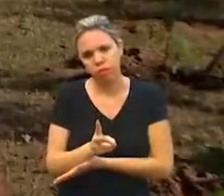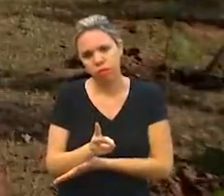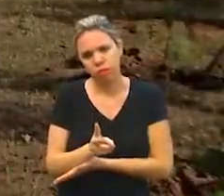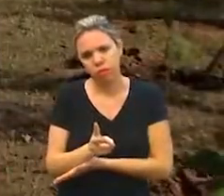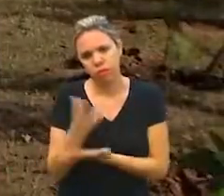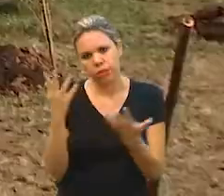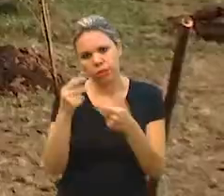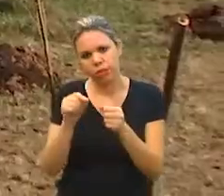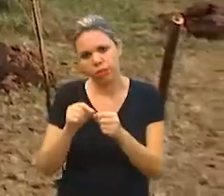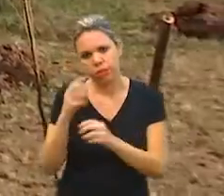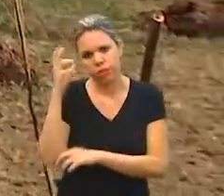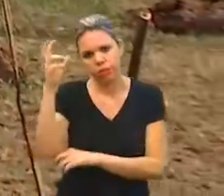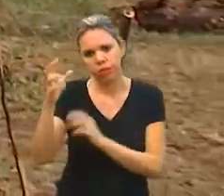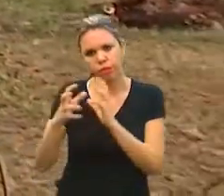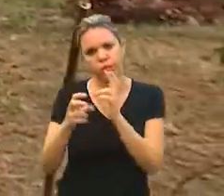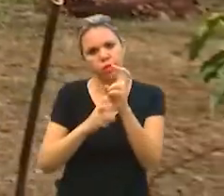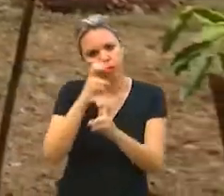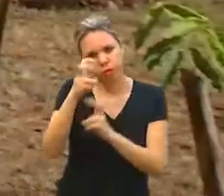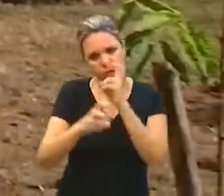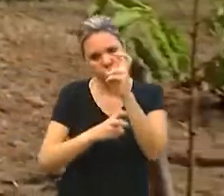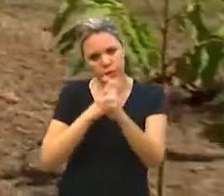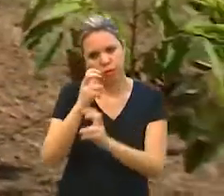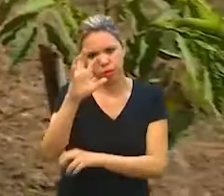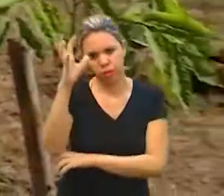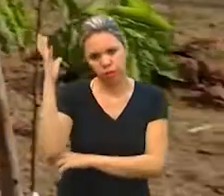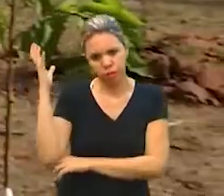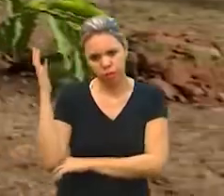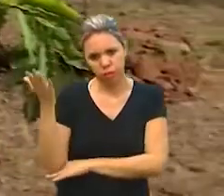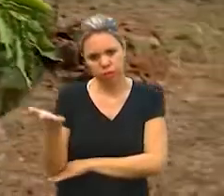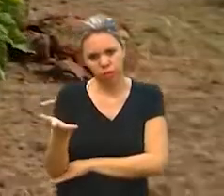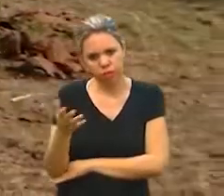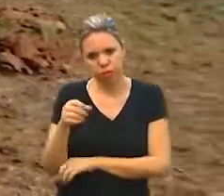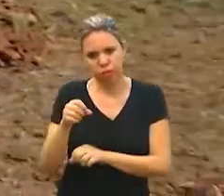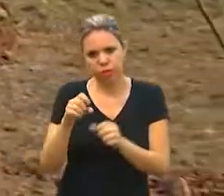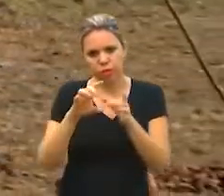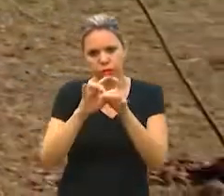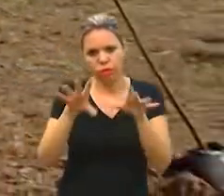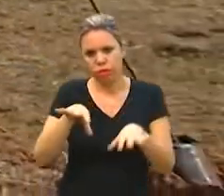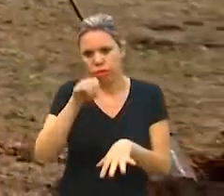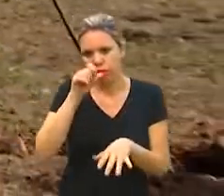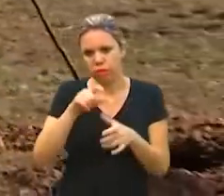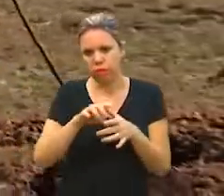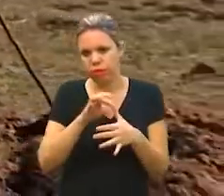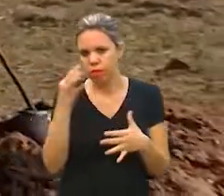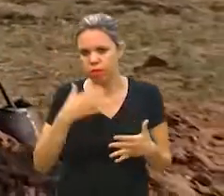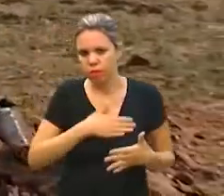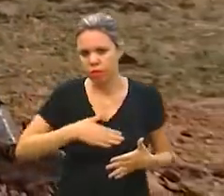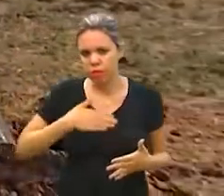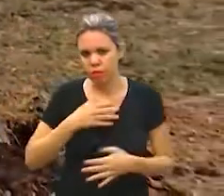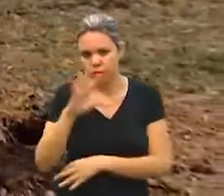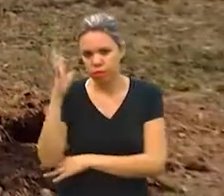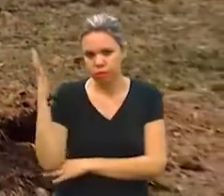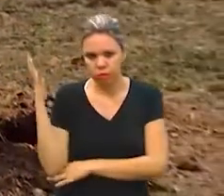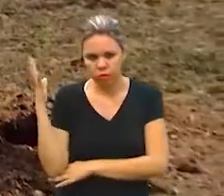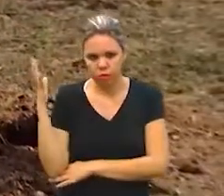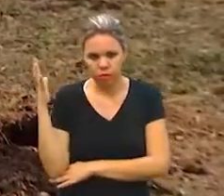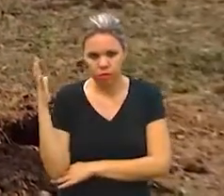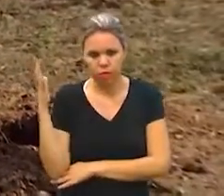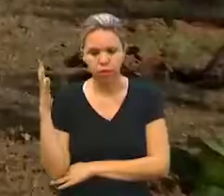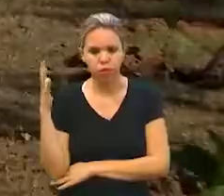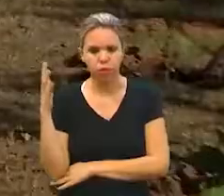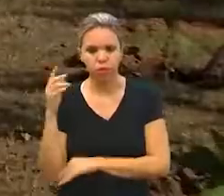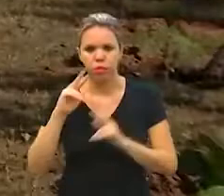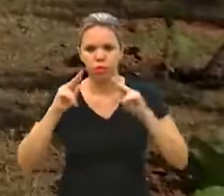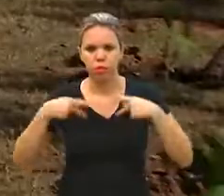mais lindo está ficando o parque, né? E é um ar livre, sabemos que isso aí foi um bem para a natureza, para